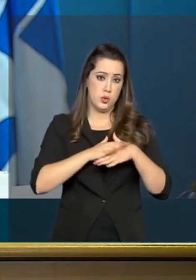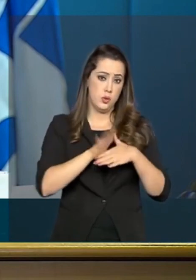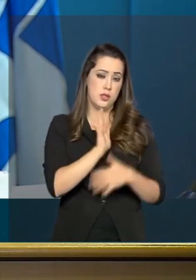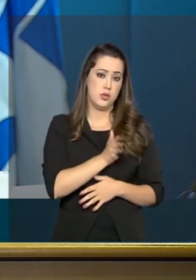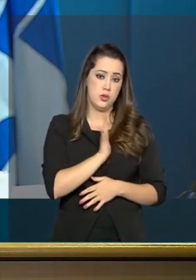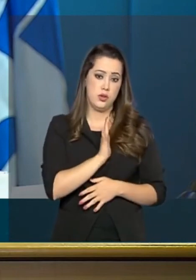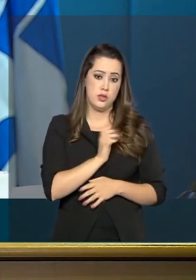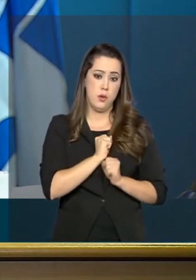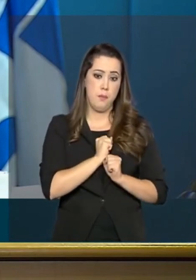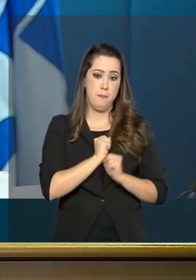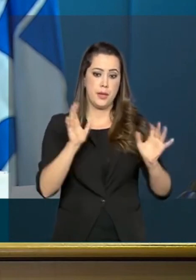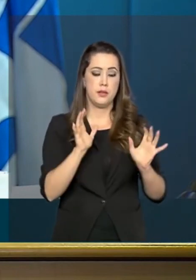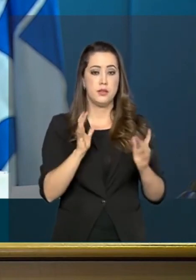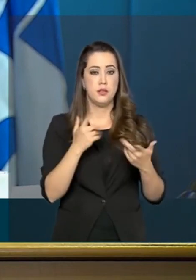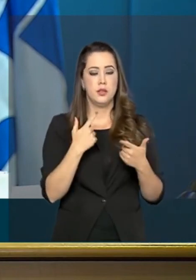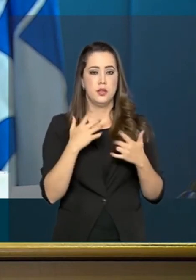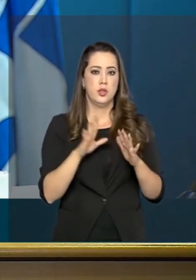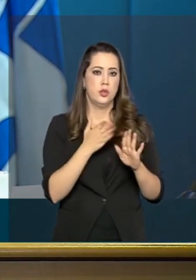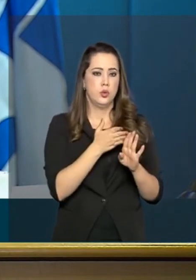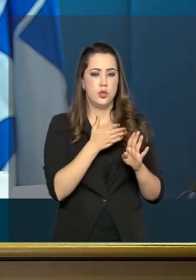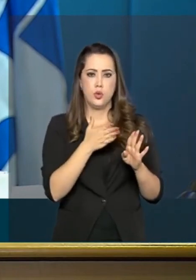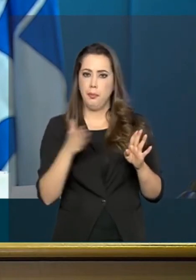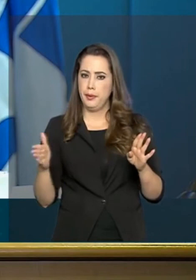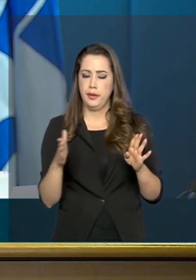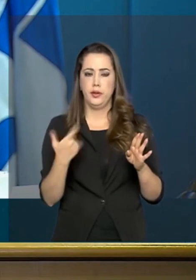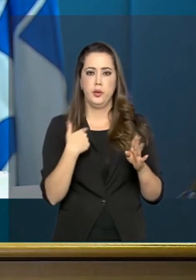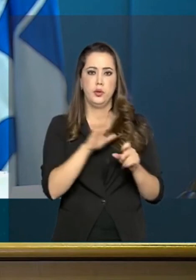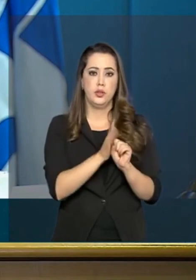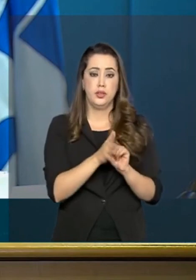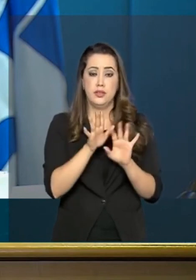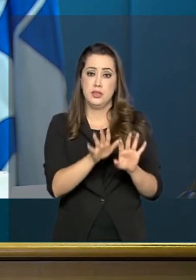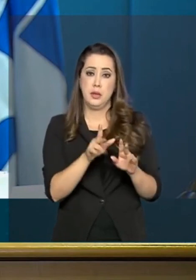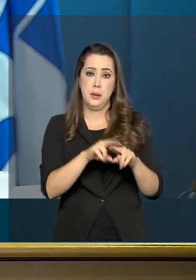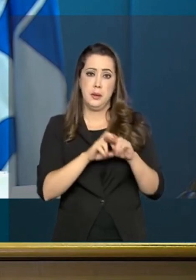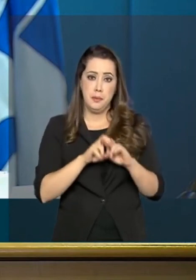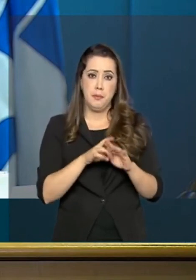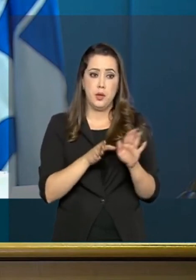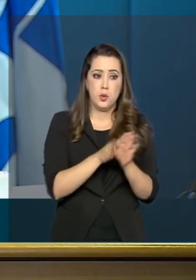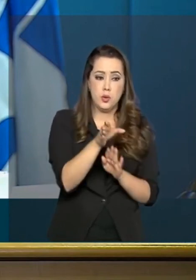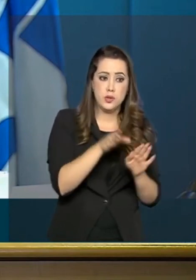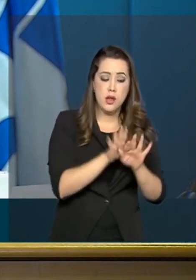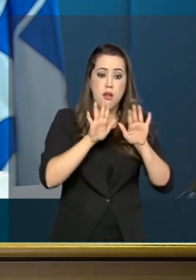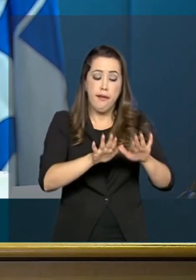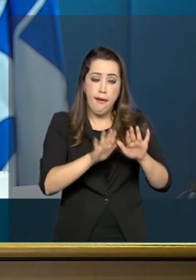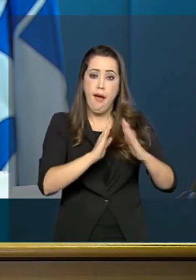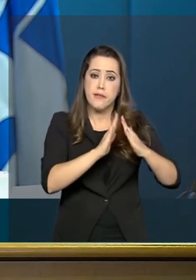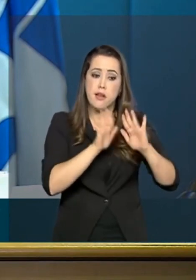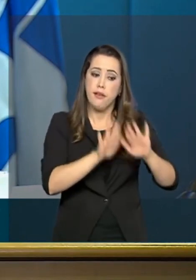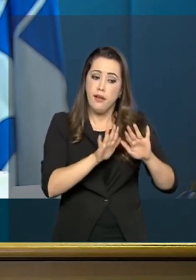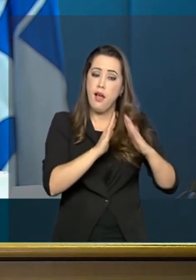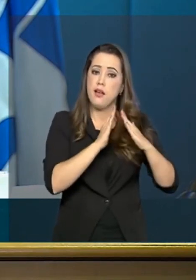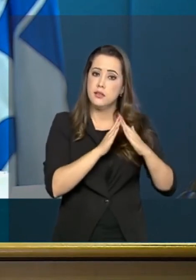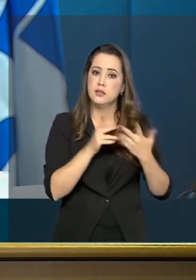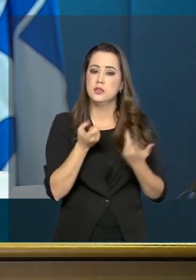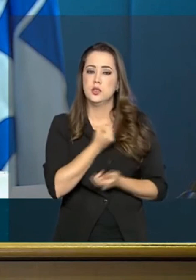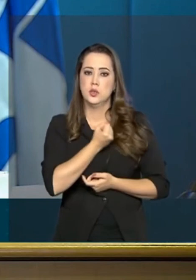coronarianas que infartaram durante a pandemia e que continuam infartando. E pelas orientações iniciais de fique em casa e a quantidade